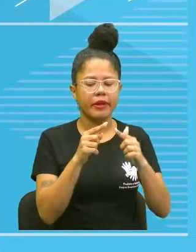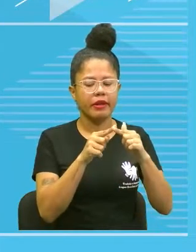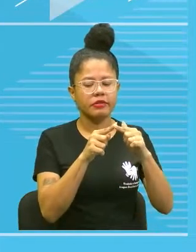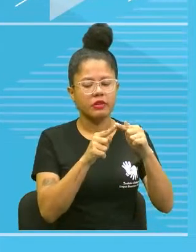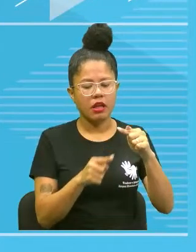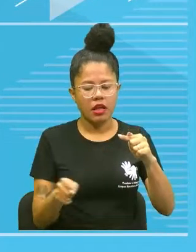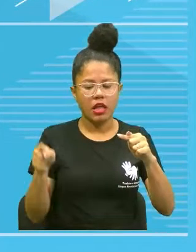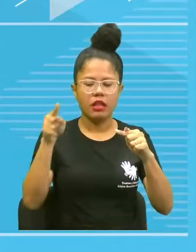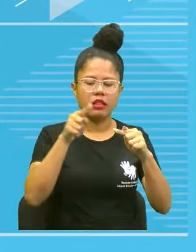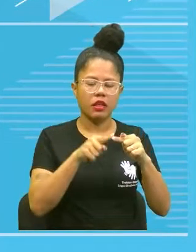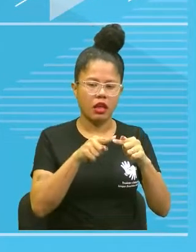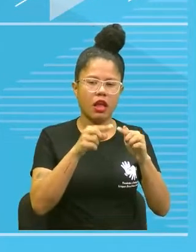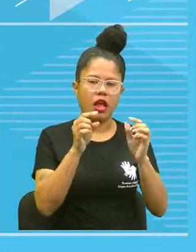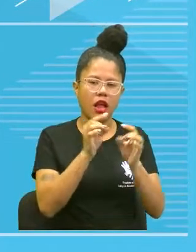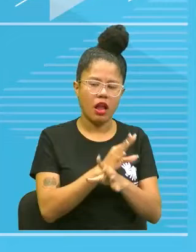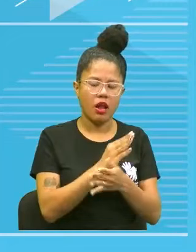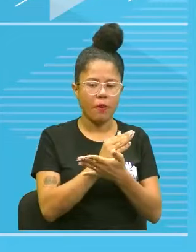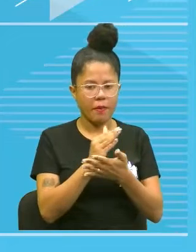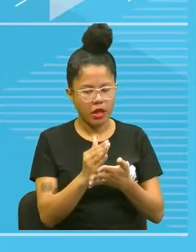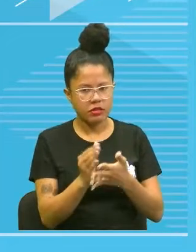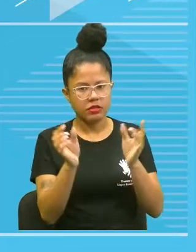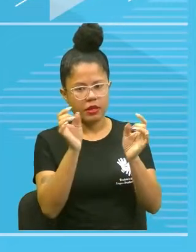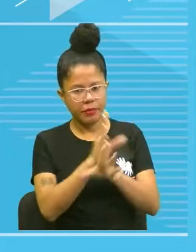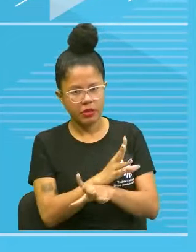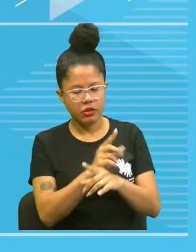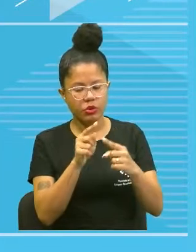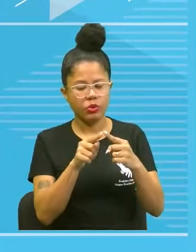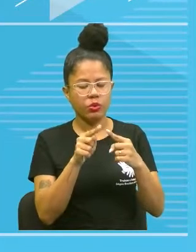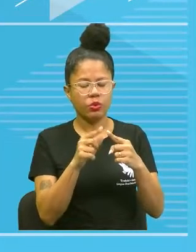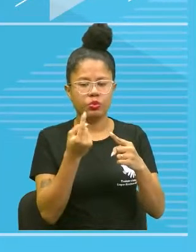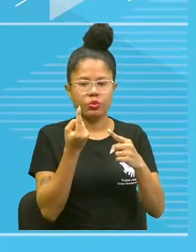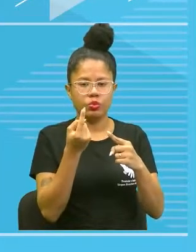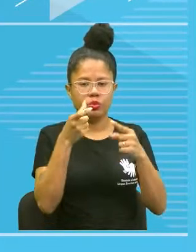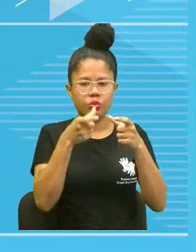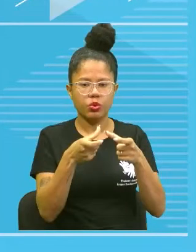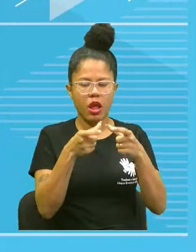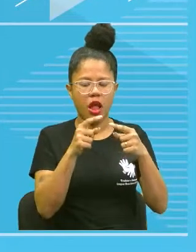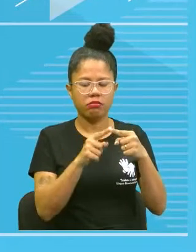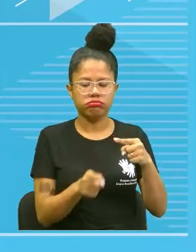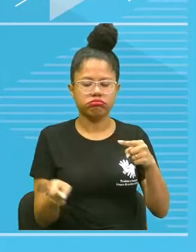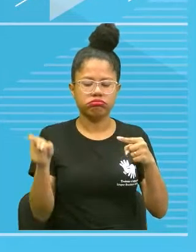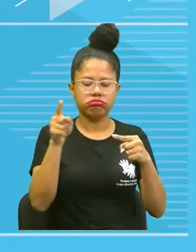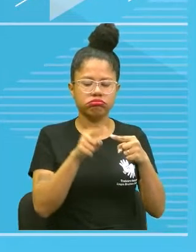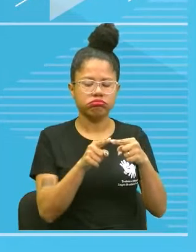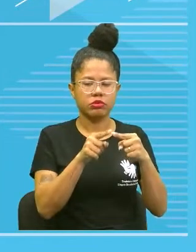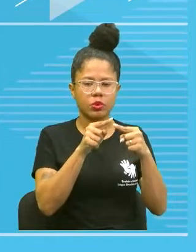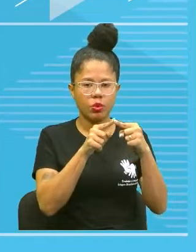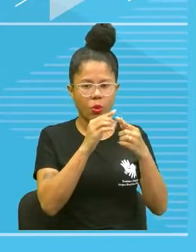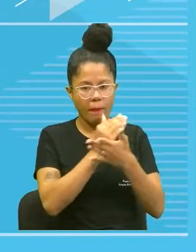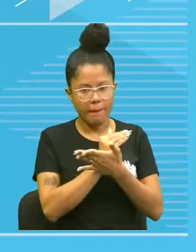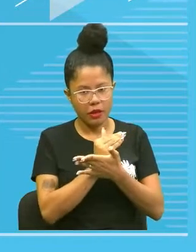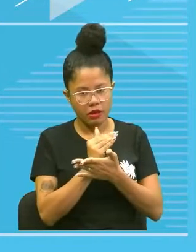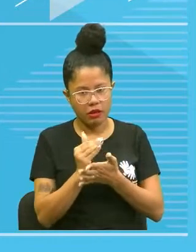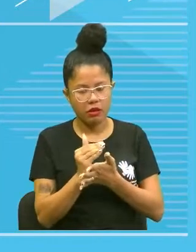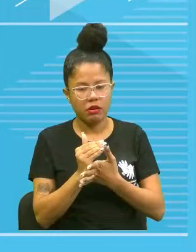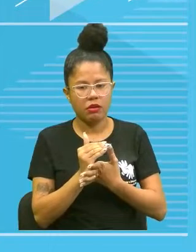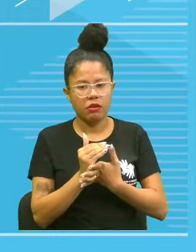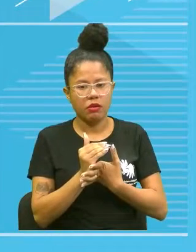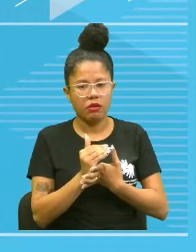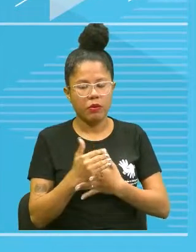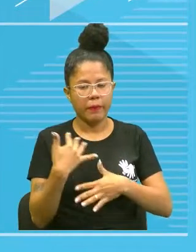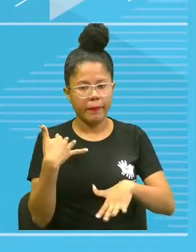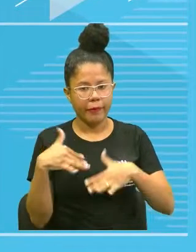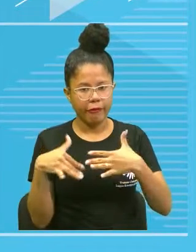mesmo ponto. Então, quando eu tenho uma transformação cíclica, eu estou começando um trabalho, realizando aquele